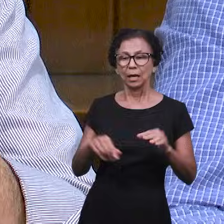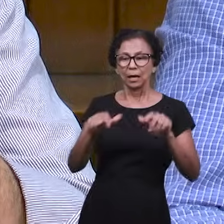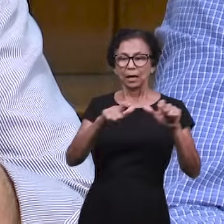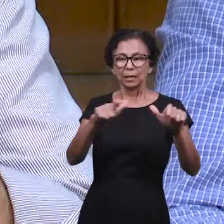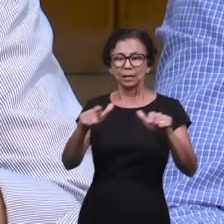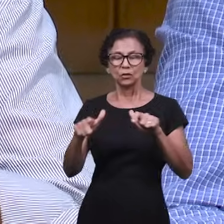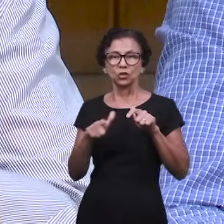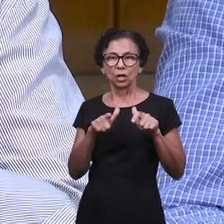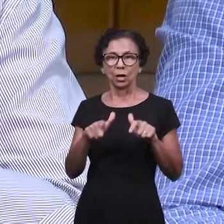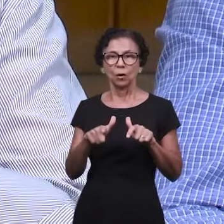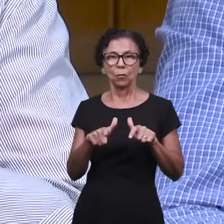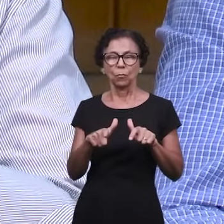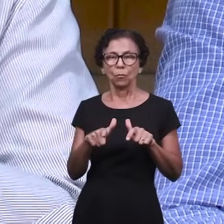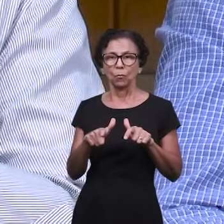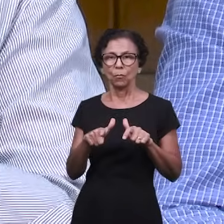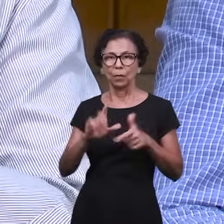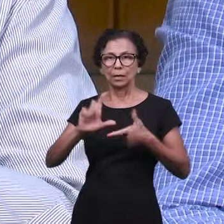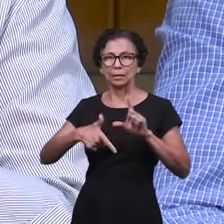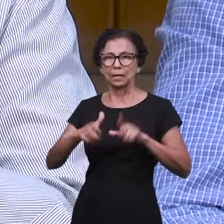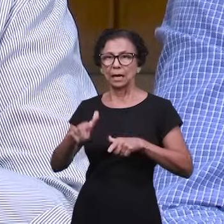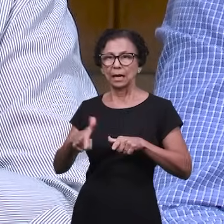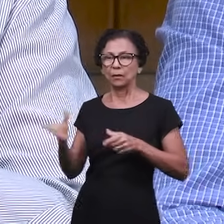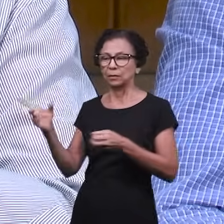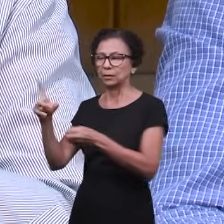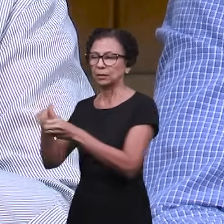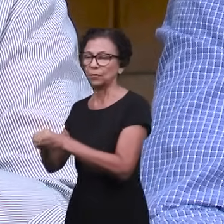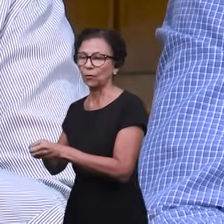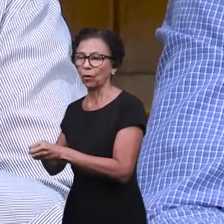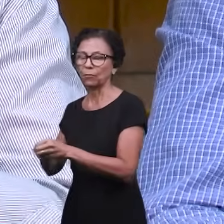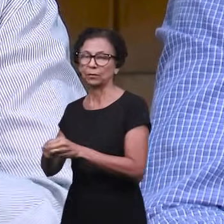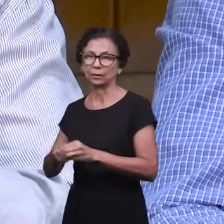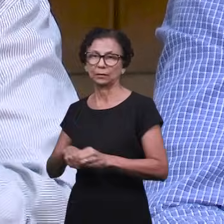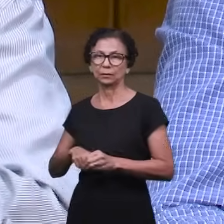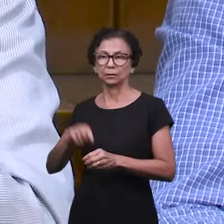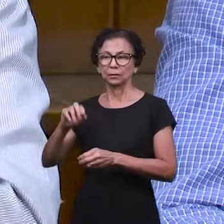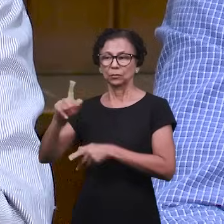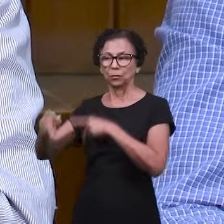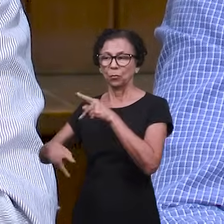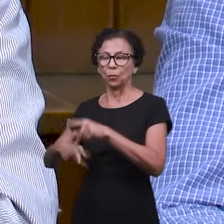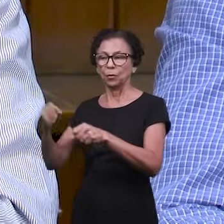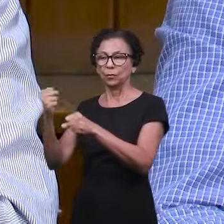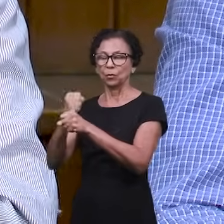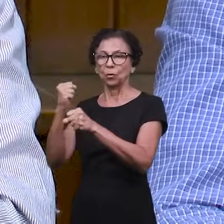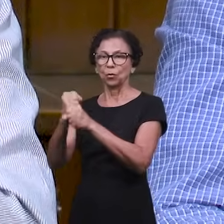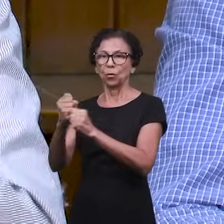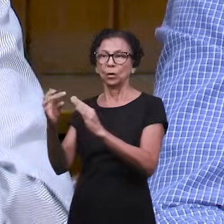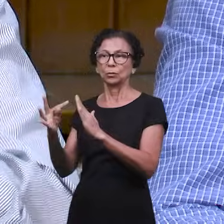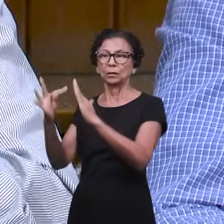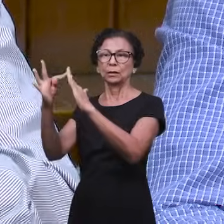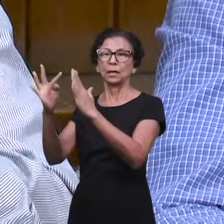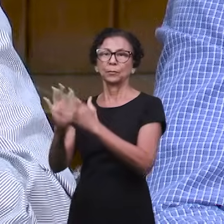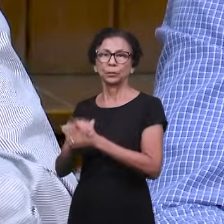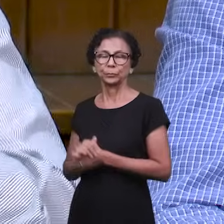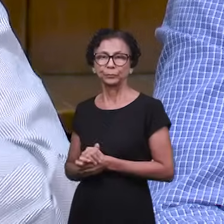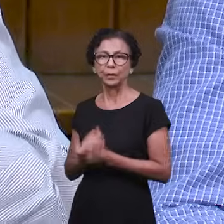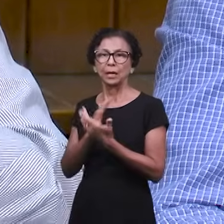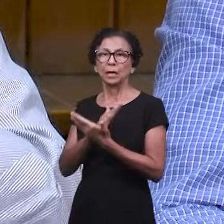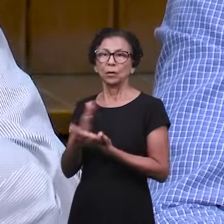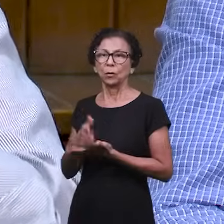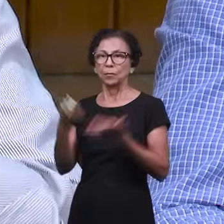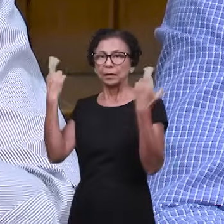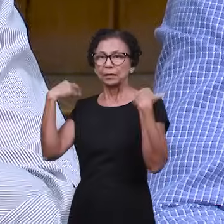templo. Israel constrói o templo, começa a sacrificar, volta a lei